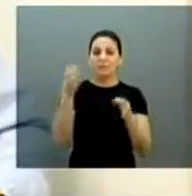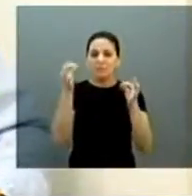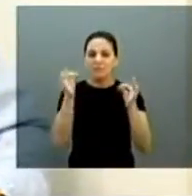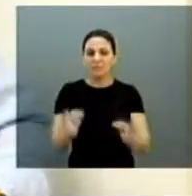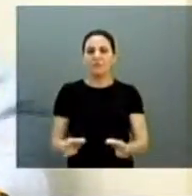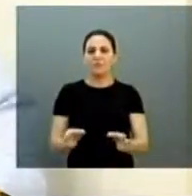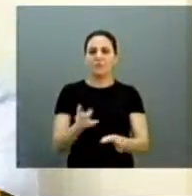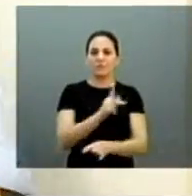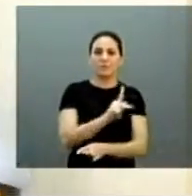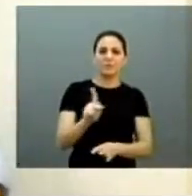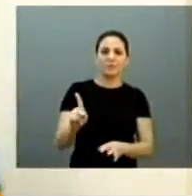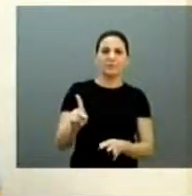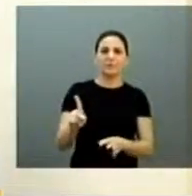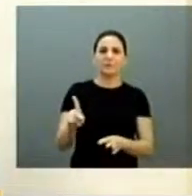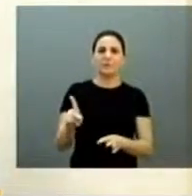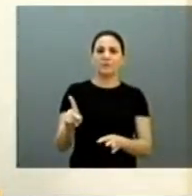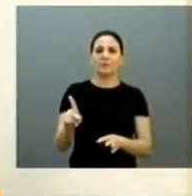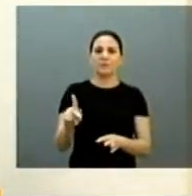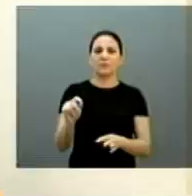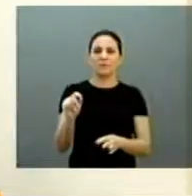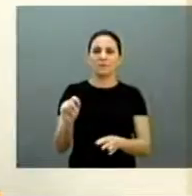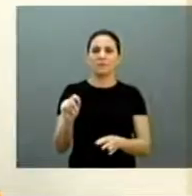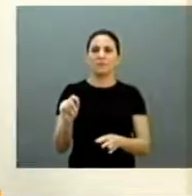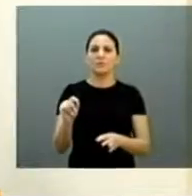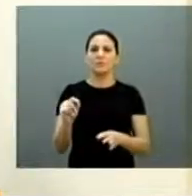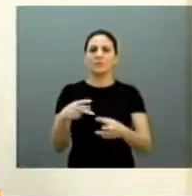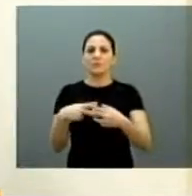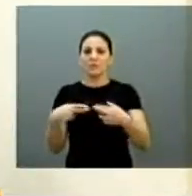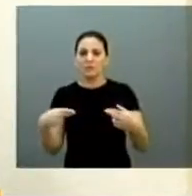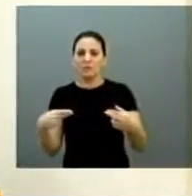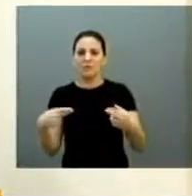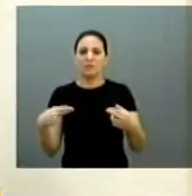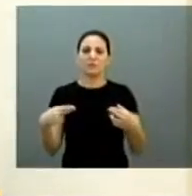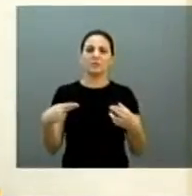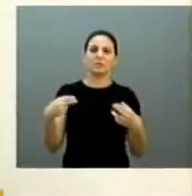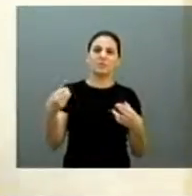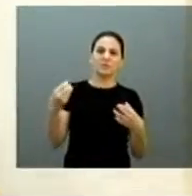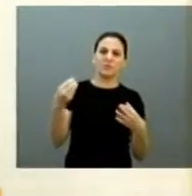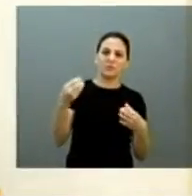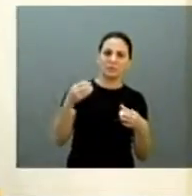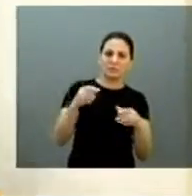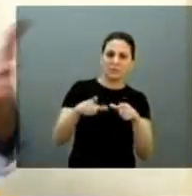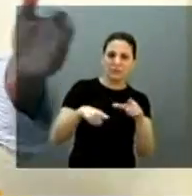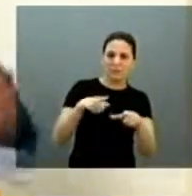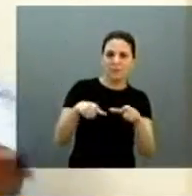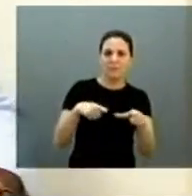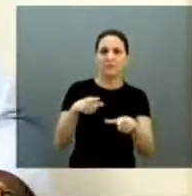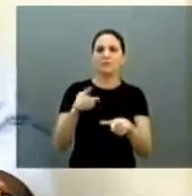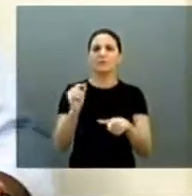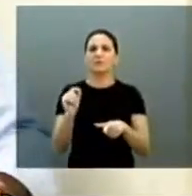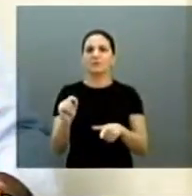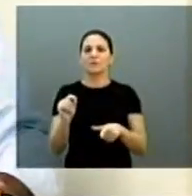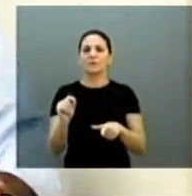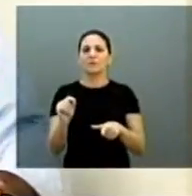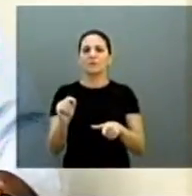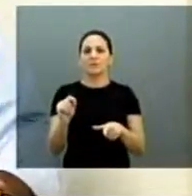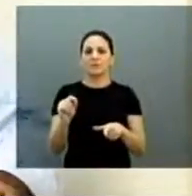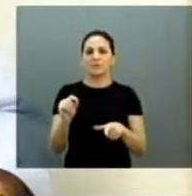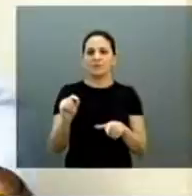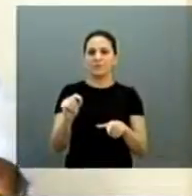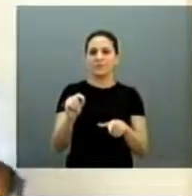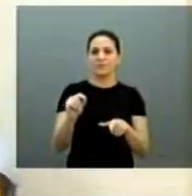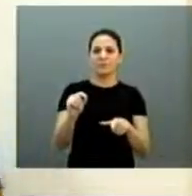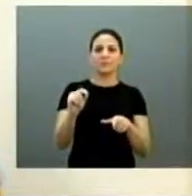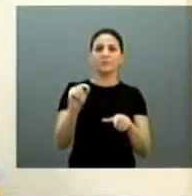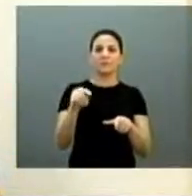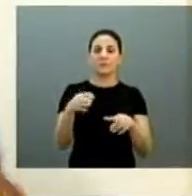presidente. Corta esses cargos de confiança, a metade deles ou não, e contrata empresas de segurança para cuidar desse espaço. A Guarda